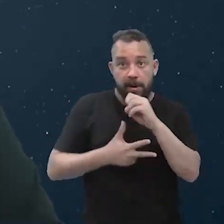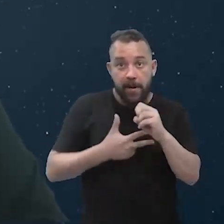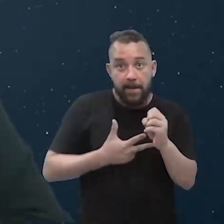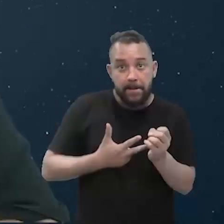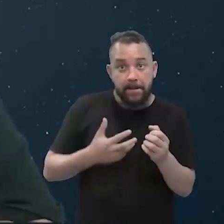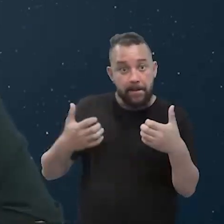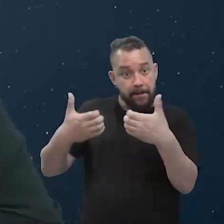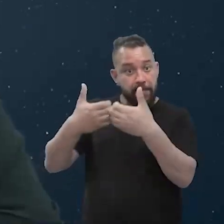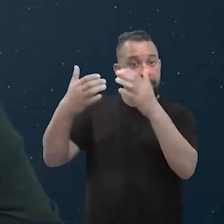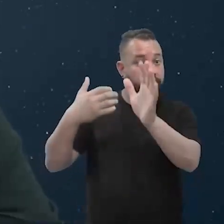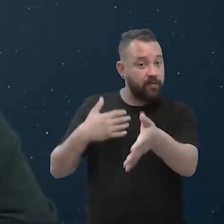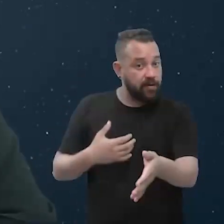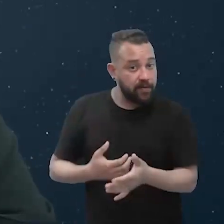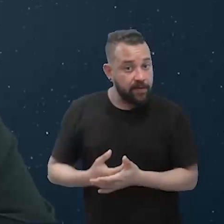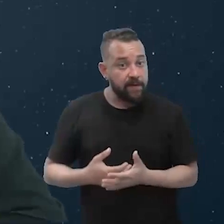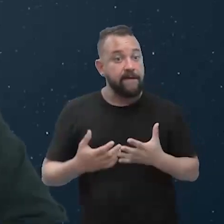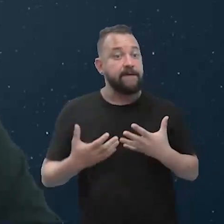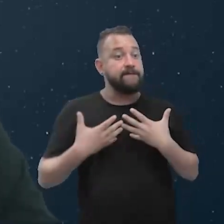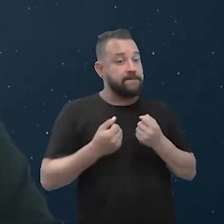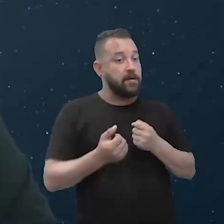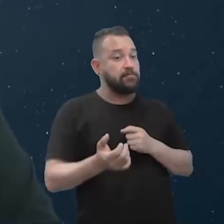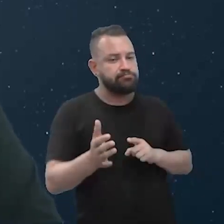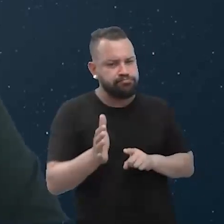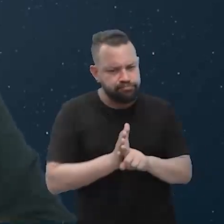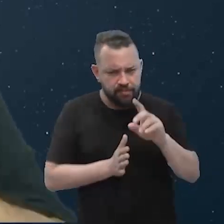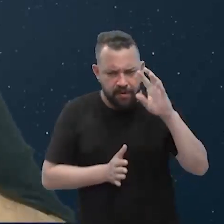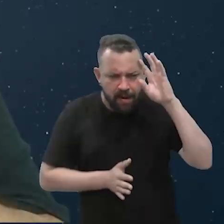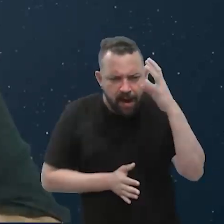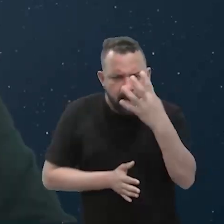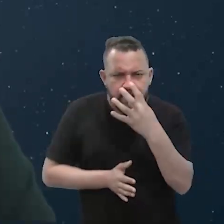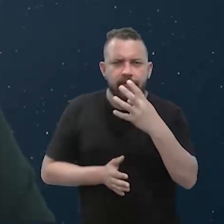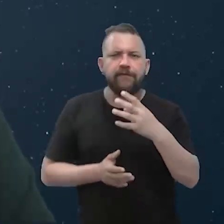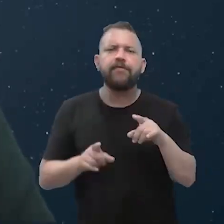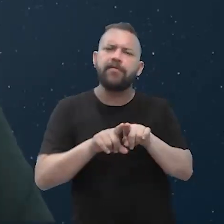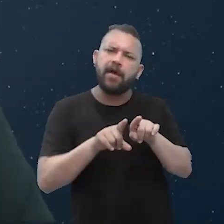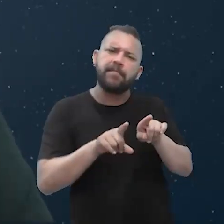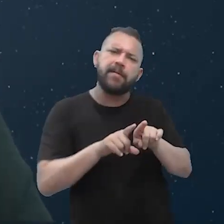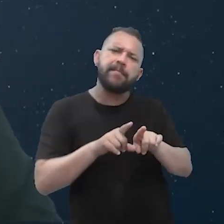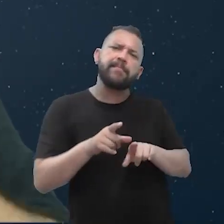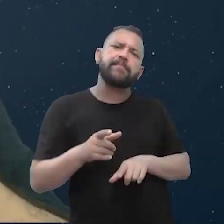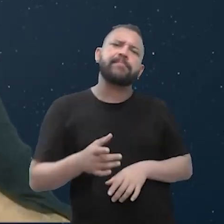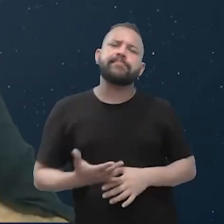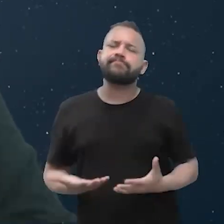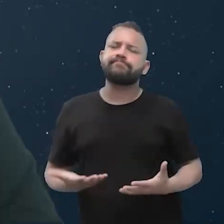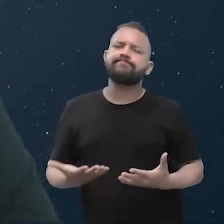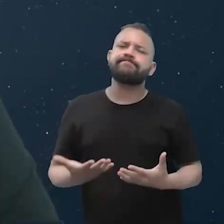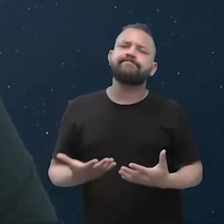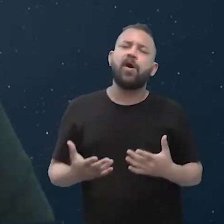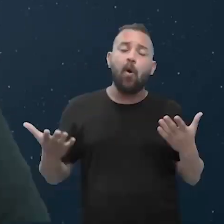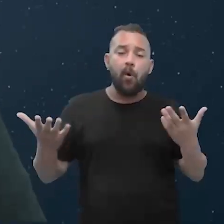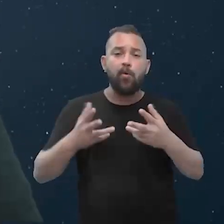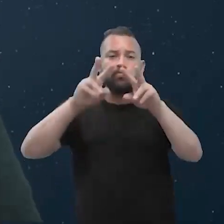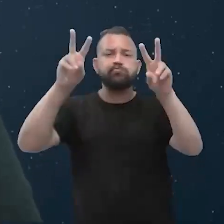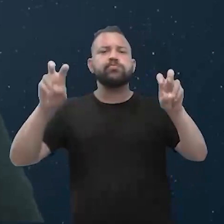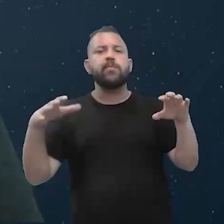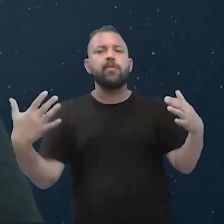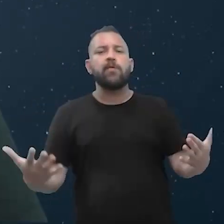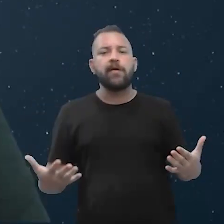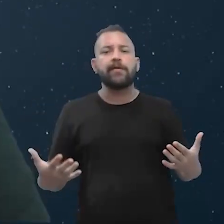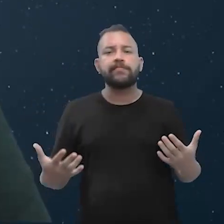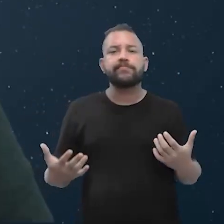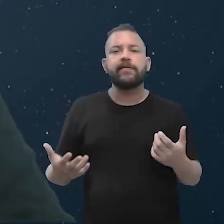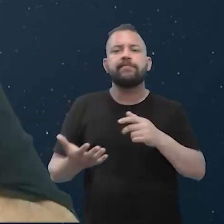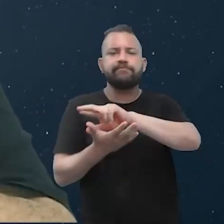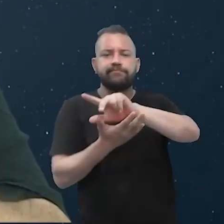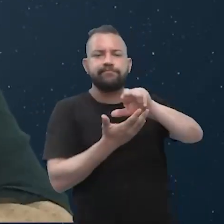aproxima. Vamos fazer questões, resolver questões. Você tem que ganhar ritmo de questões. Vamos falar hoje sobre as